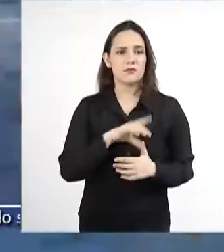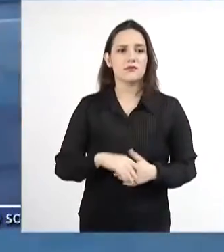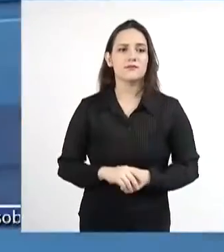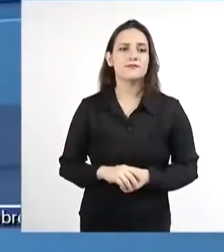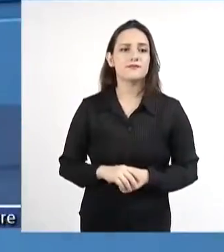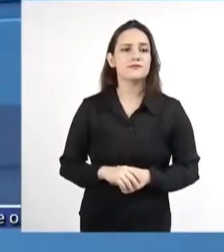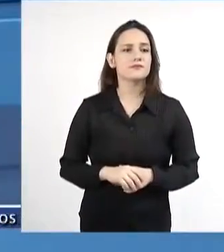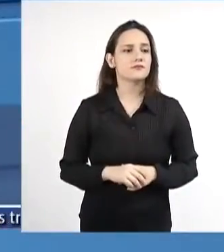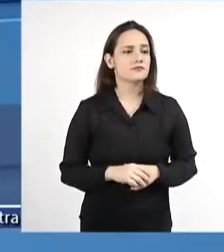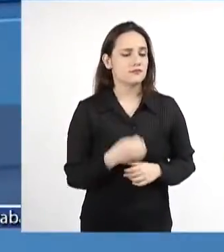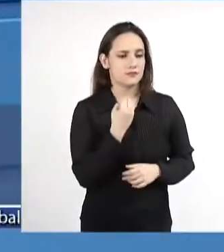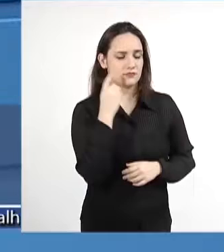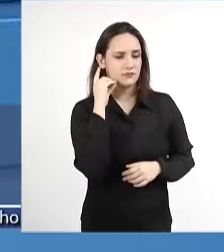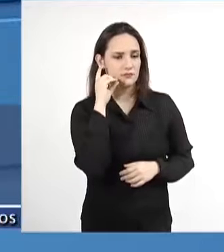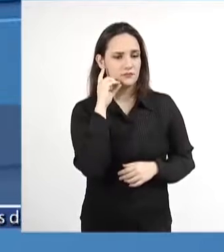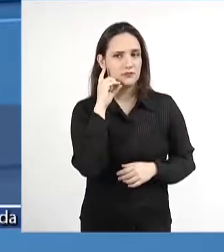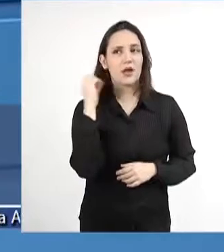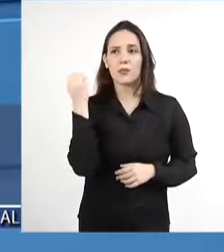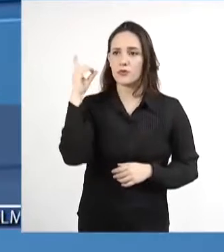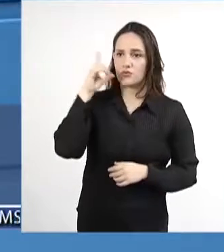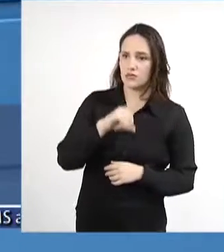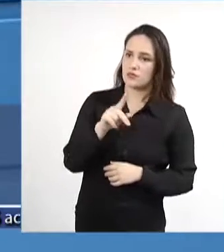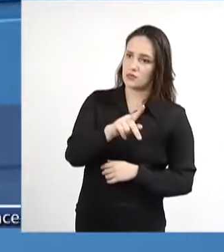dia, presidente. Agradeço a parte.